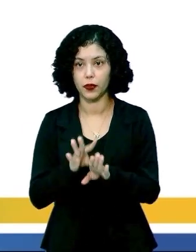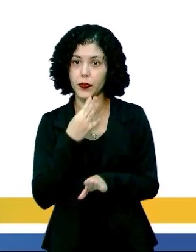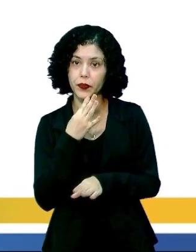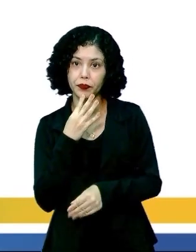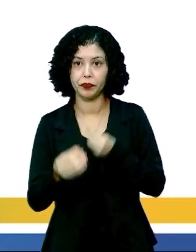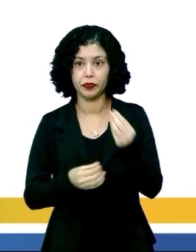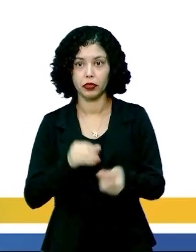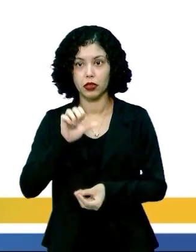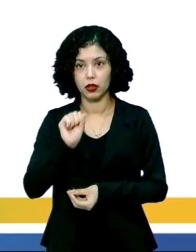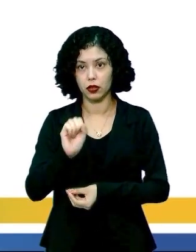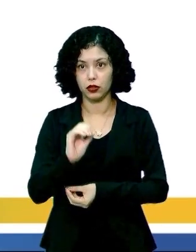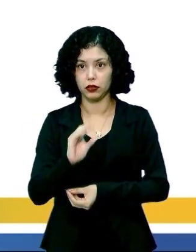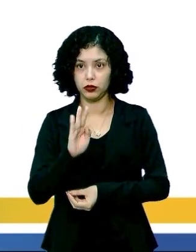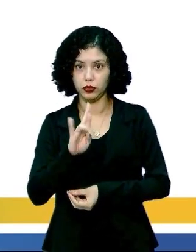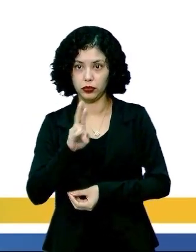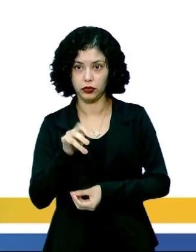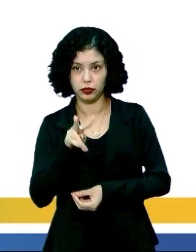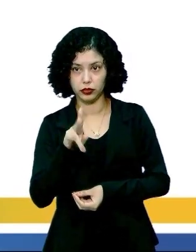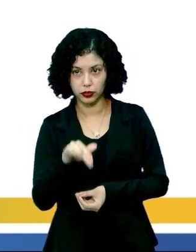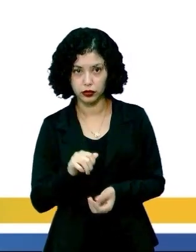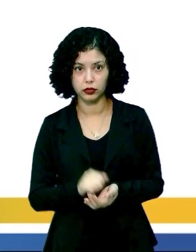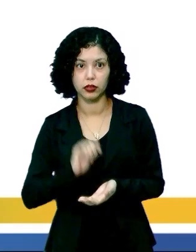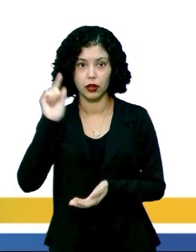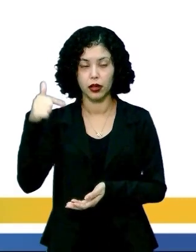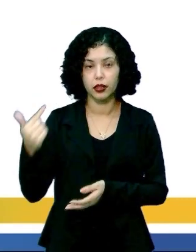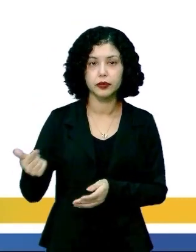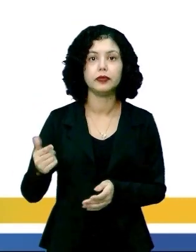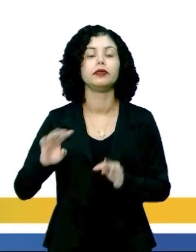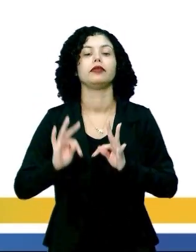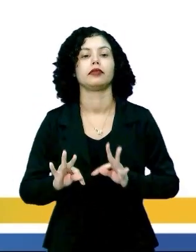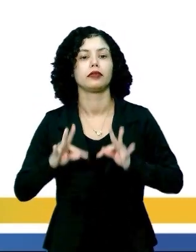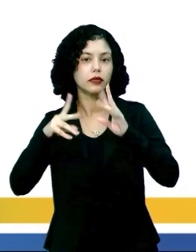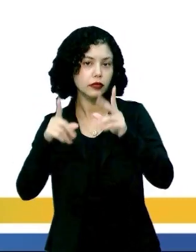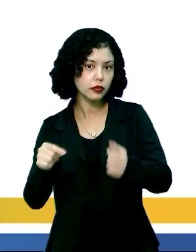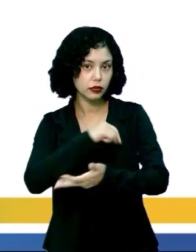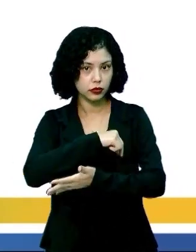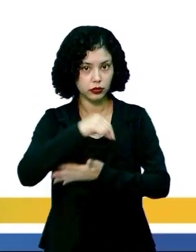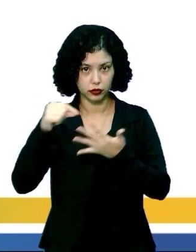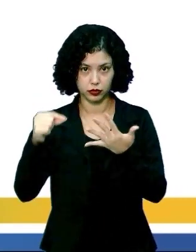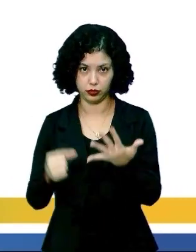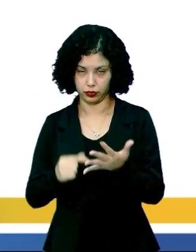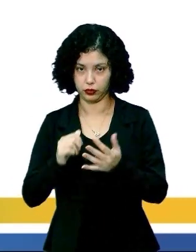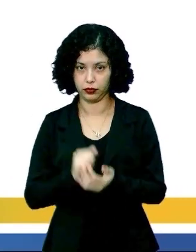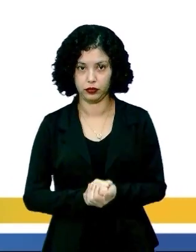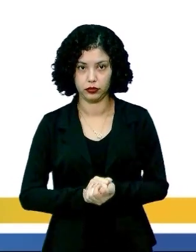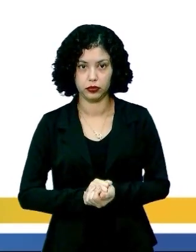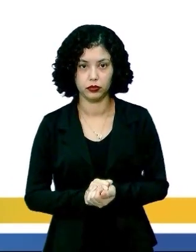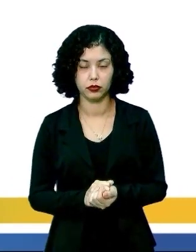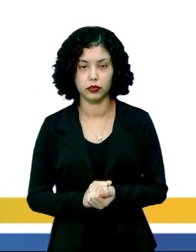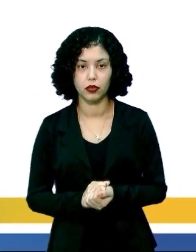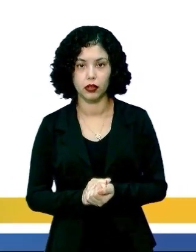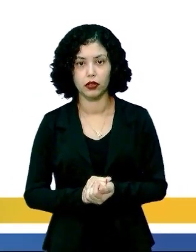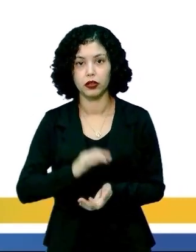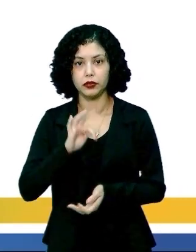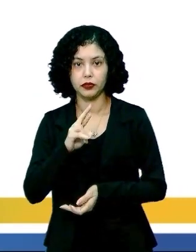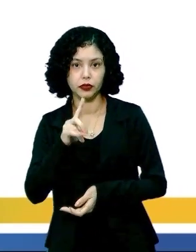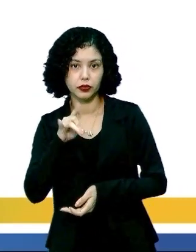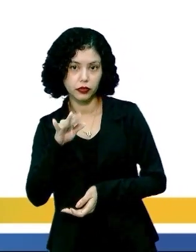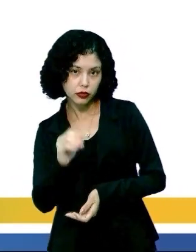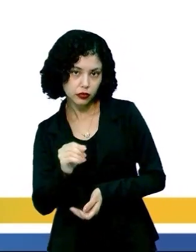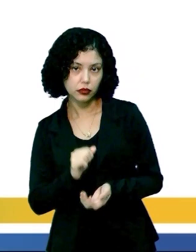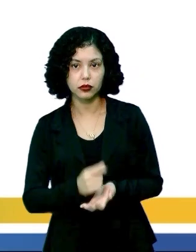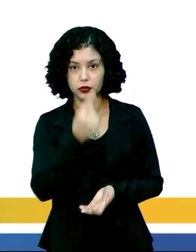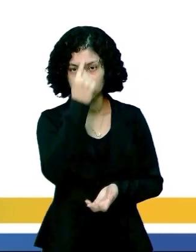também conhecida como função sobrejetiva, é aquela em que todos os elementos